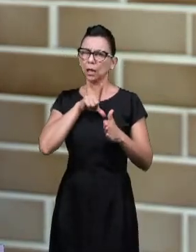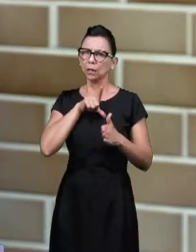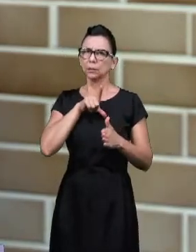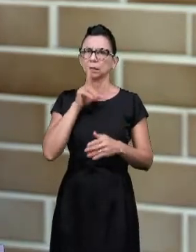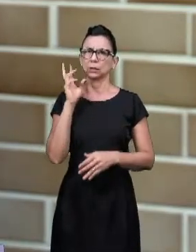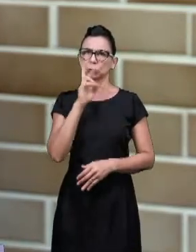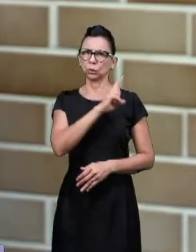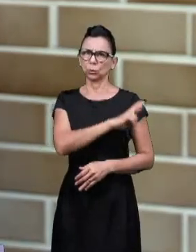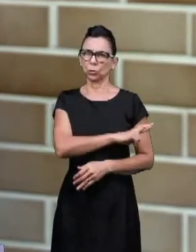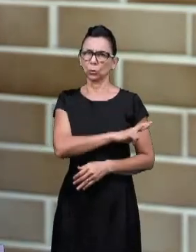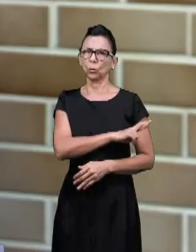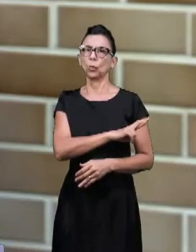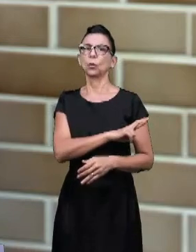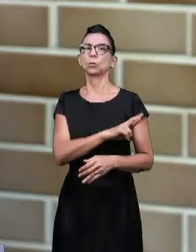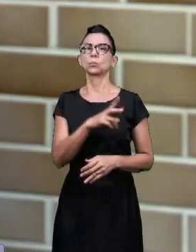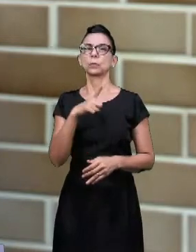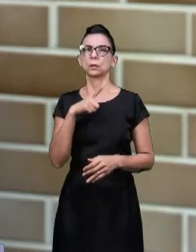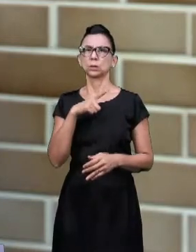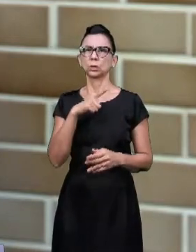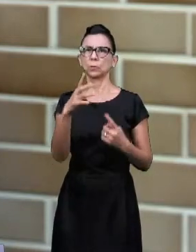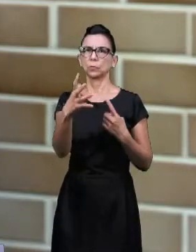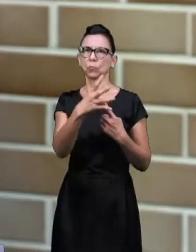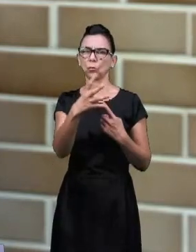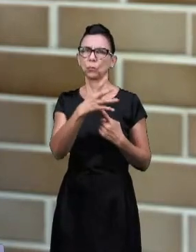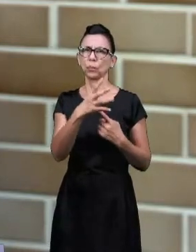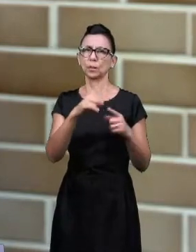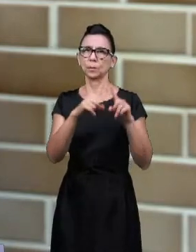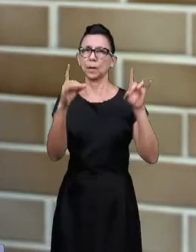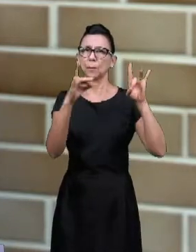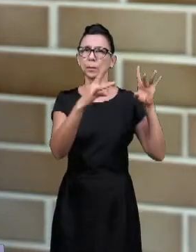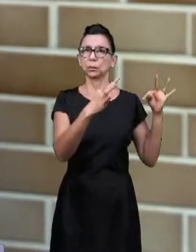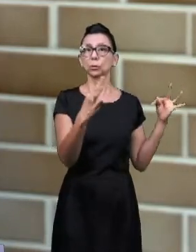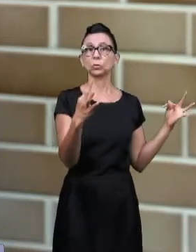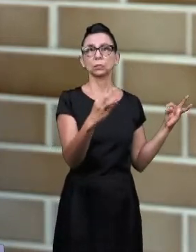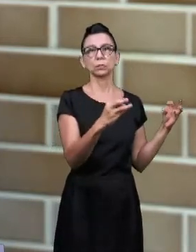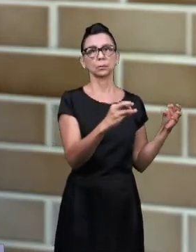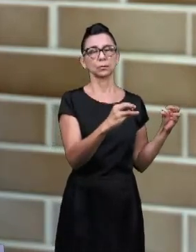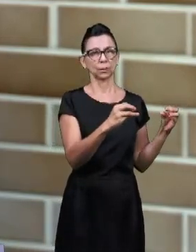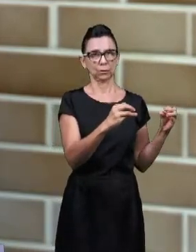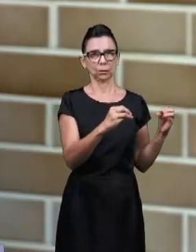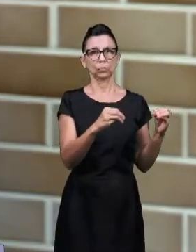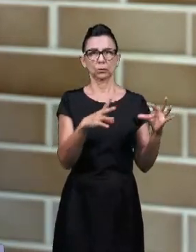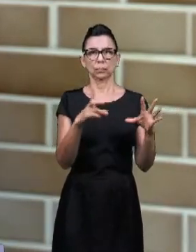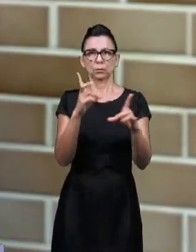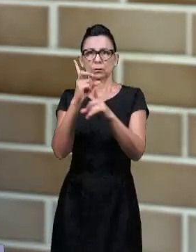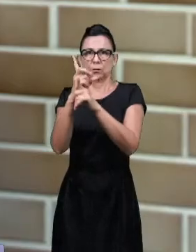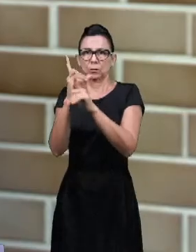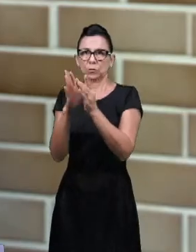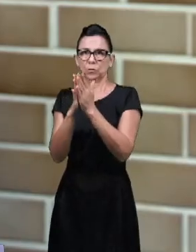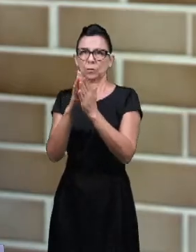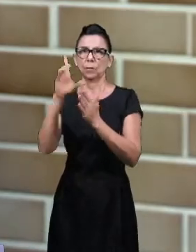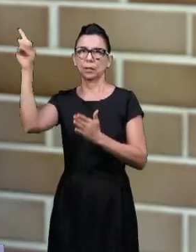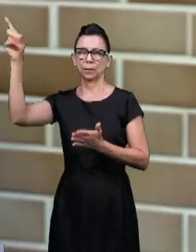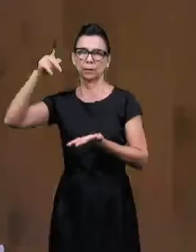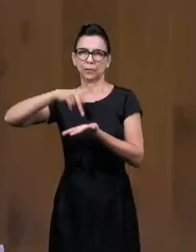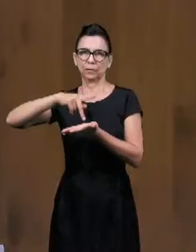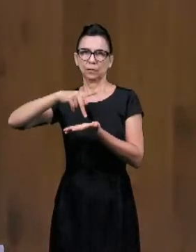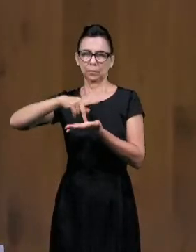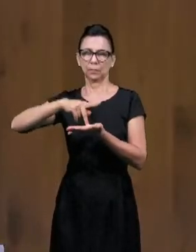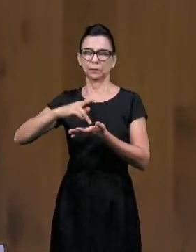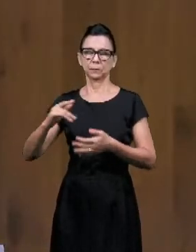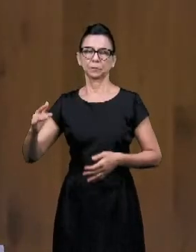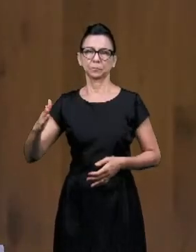para comprar aquele campo onde havia o tesouro escondido. Muito bem colocada a resposta das nossas irmãs. Assim, nós